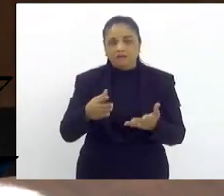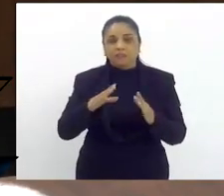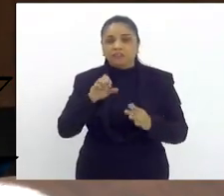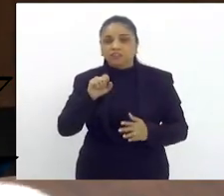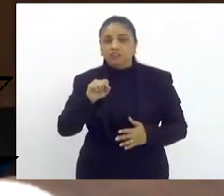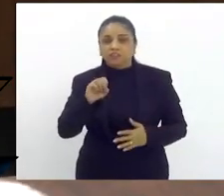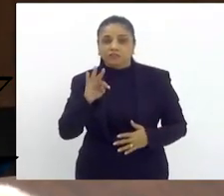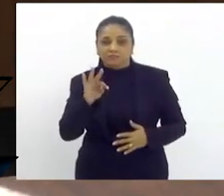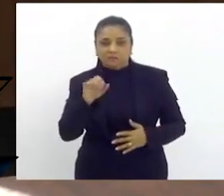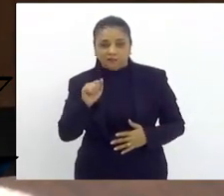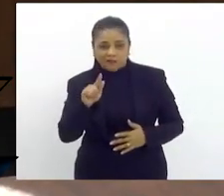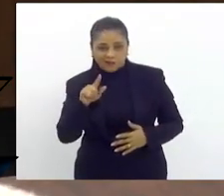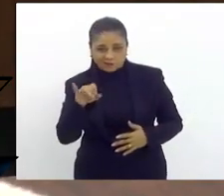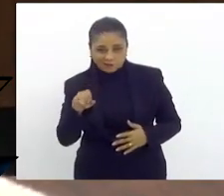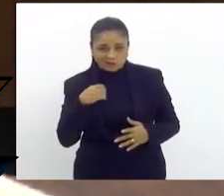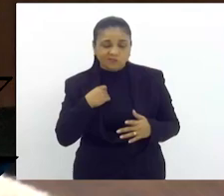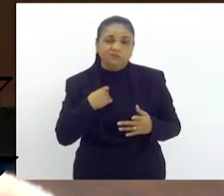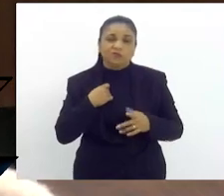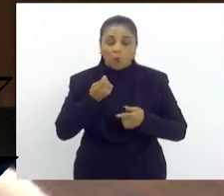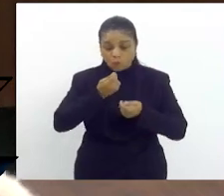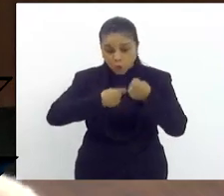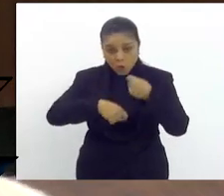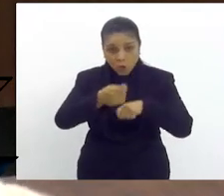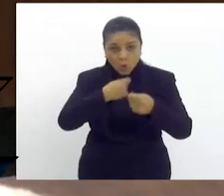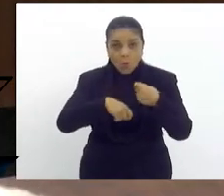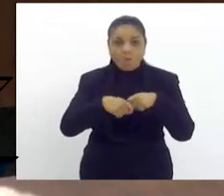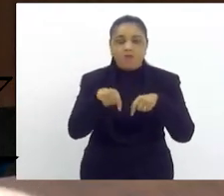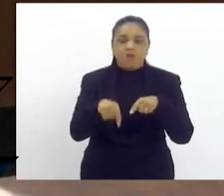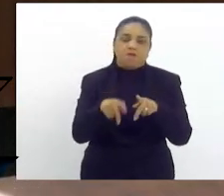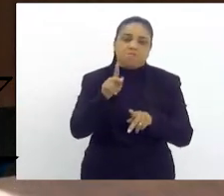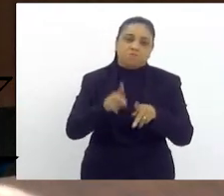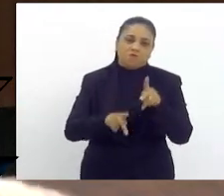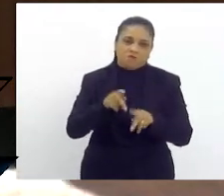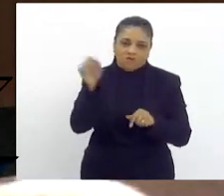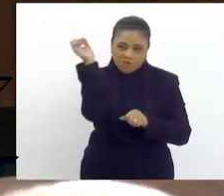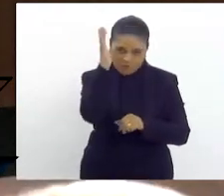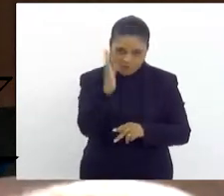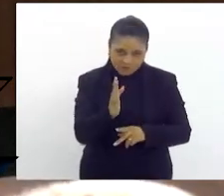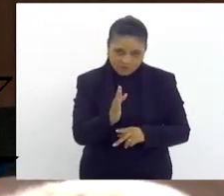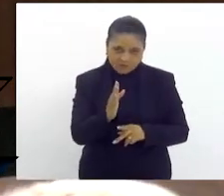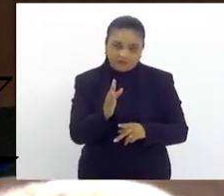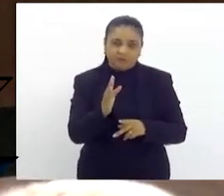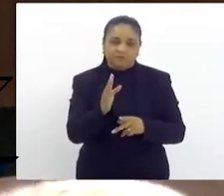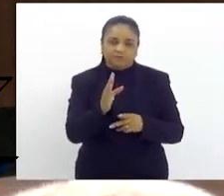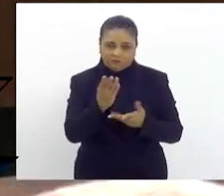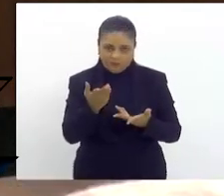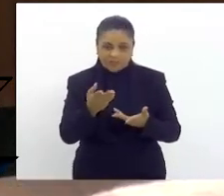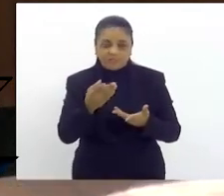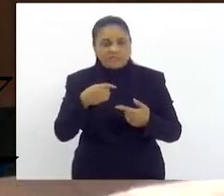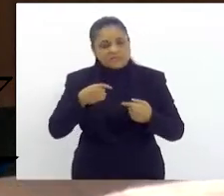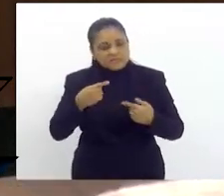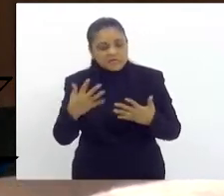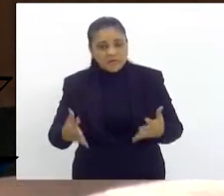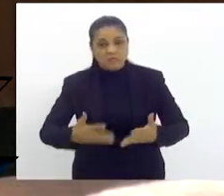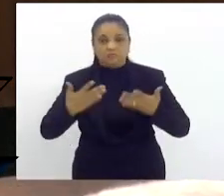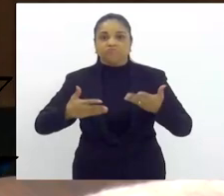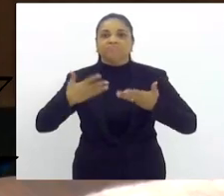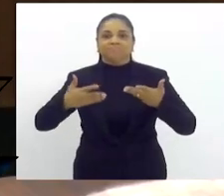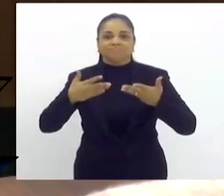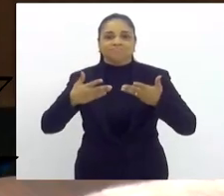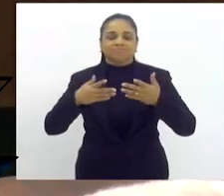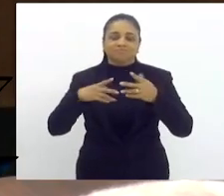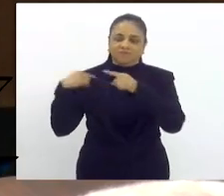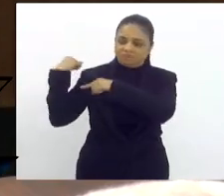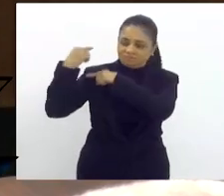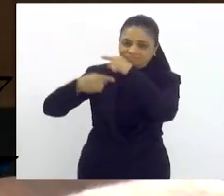para o povo do Brasil gera inspiração e sempre gerou para muita